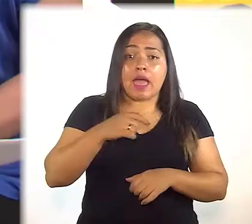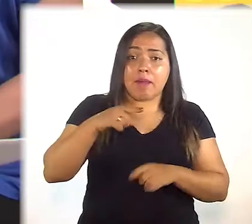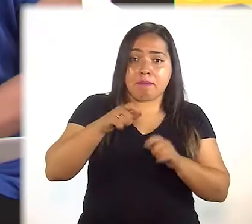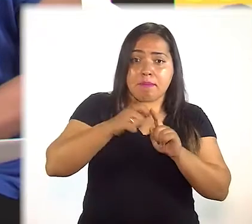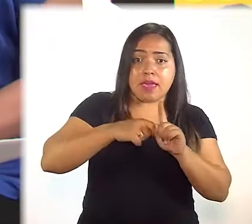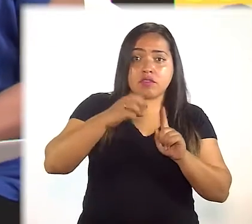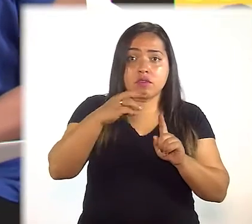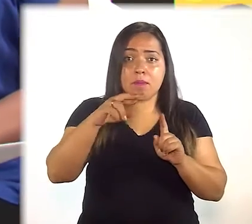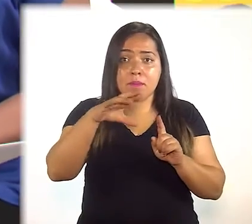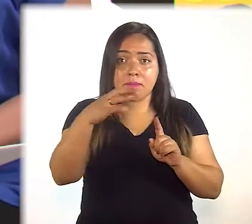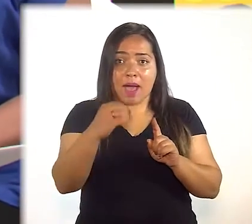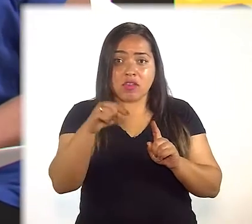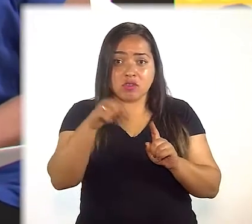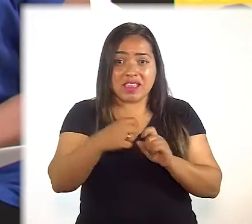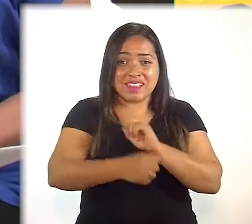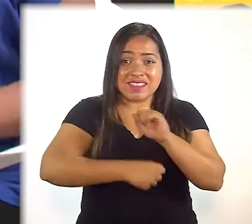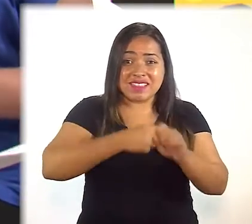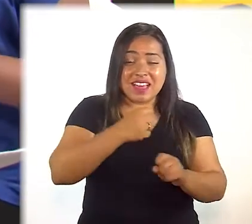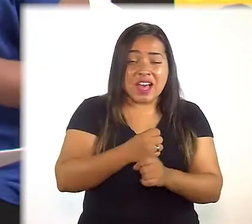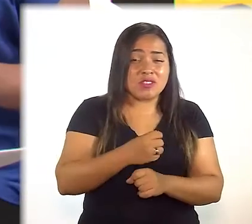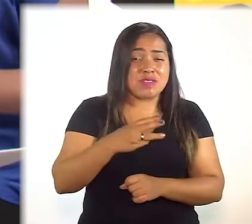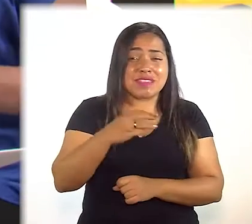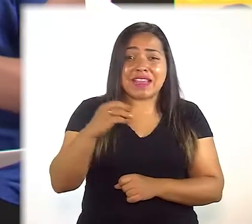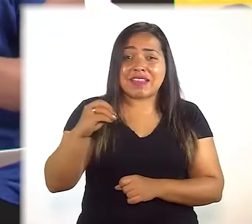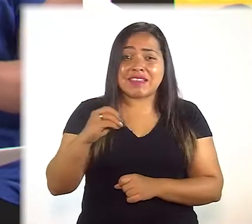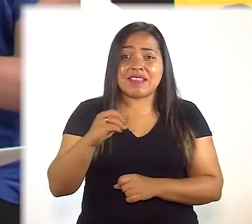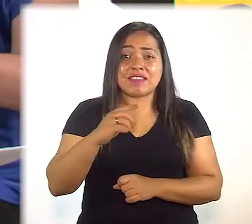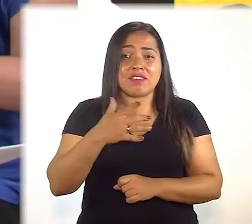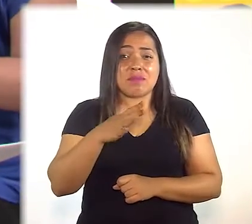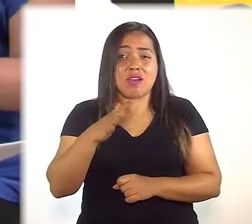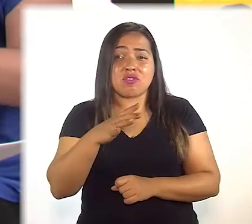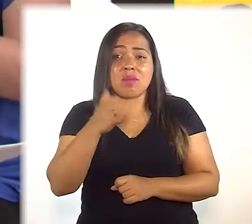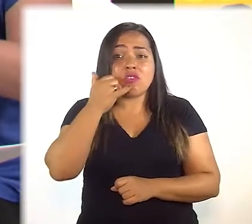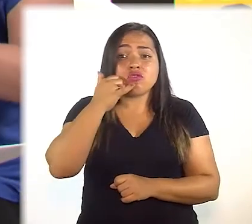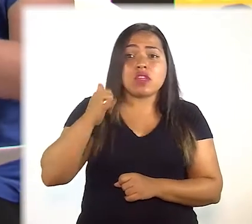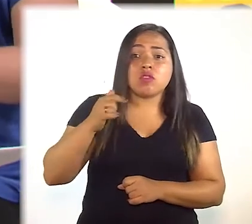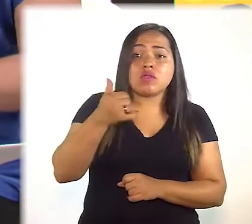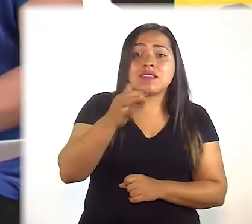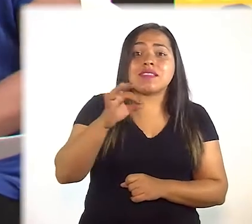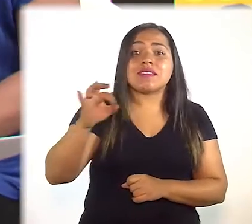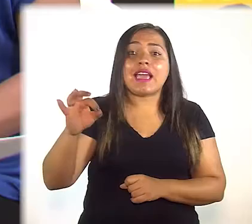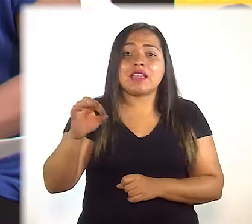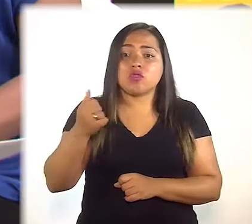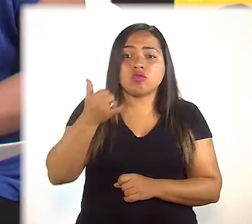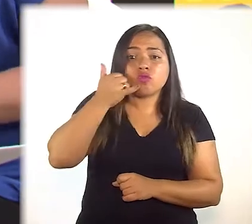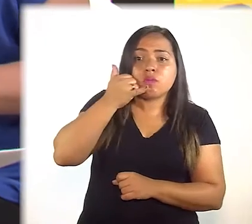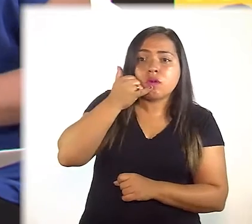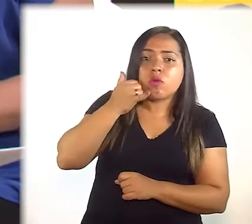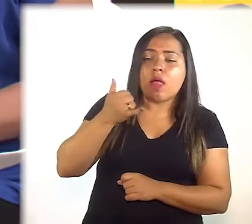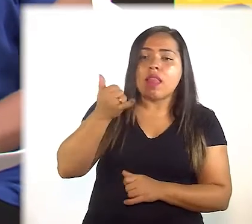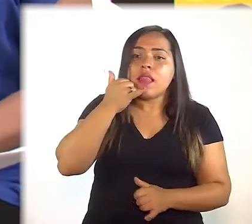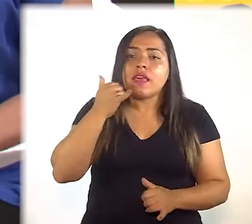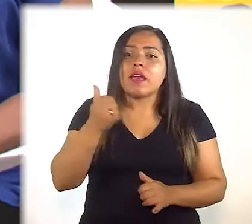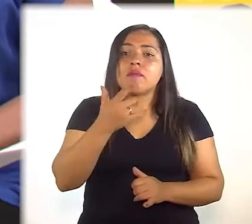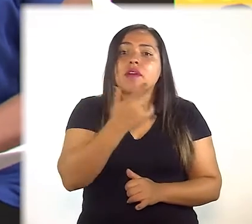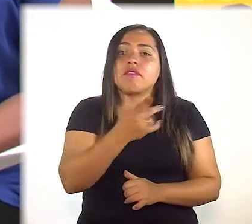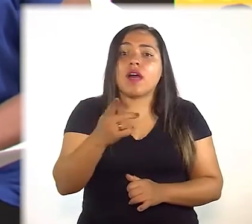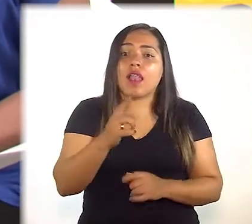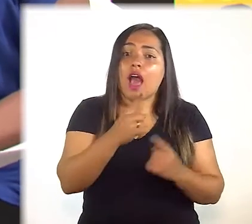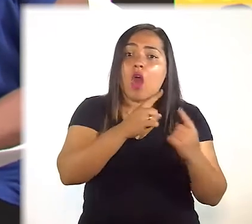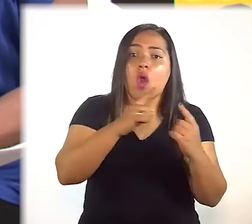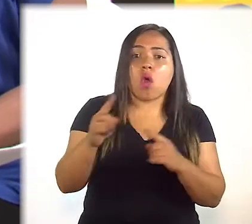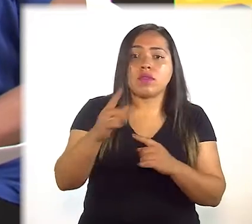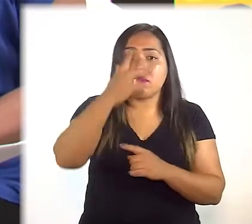100, serviço que atende denúncias de violação aos direitos humanos envolvendo os idosos. Em maio deste